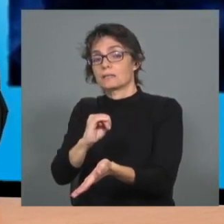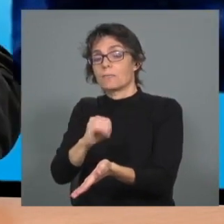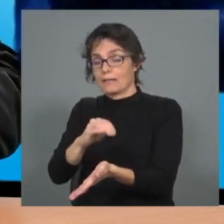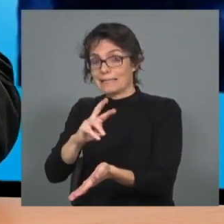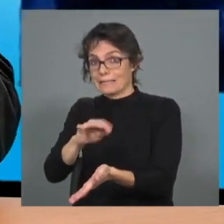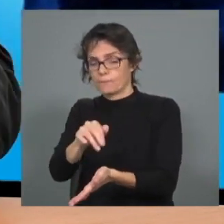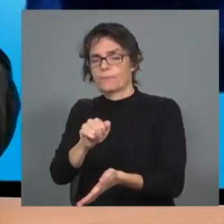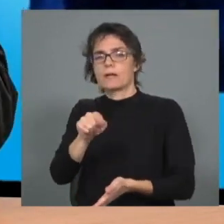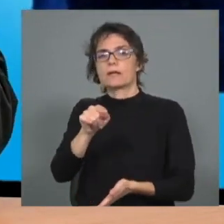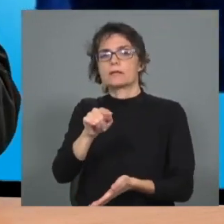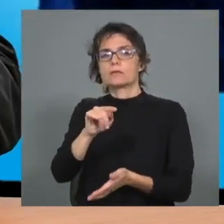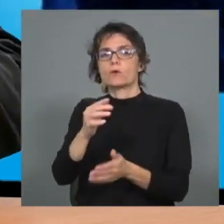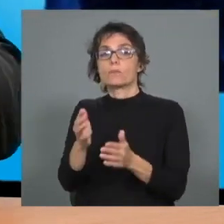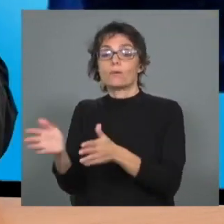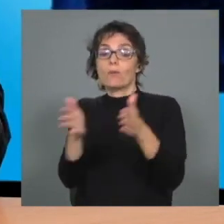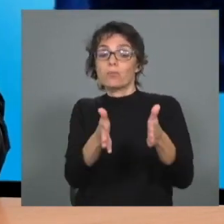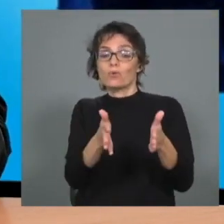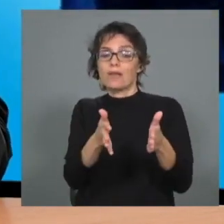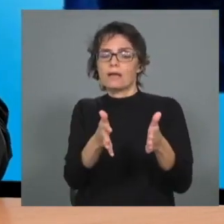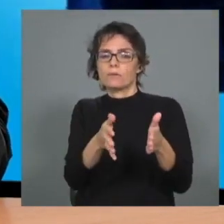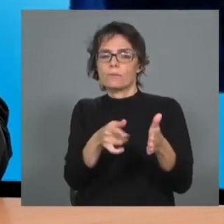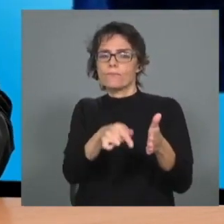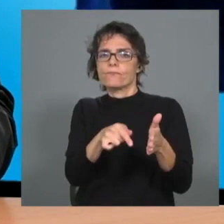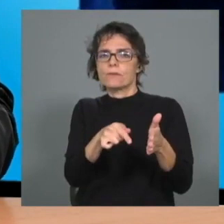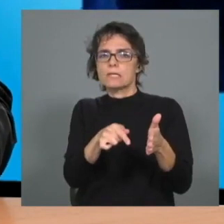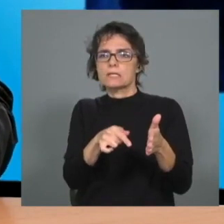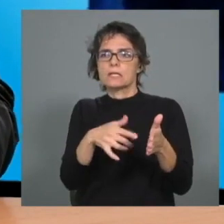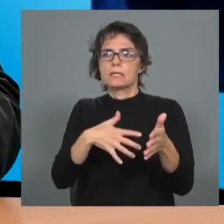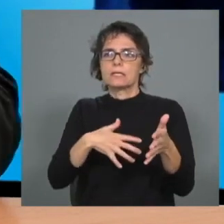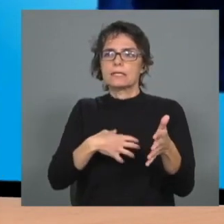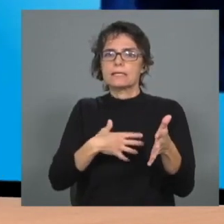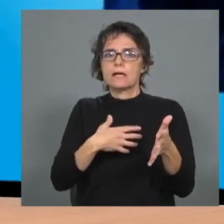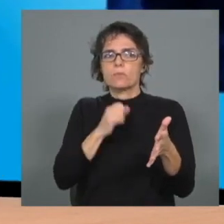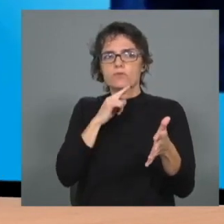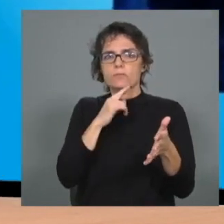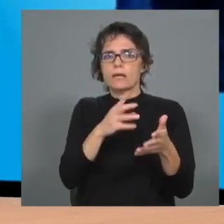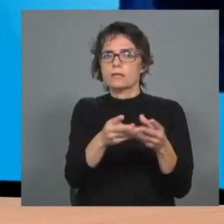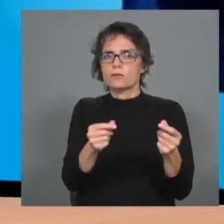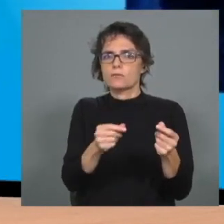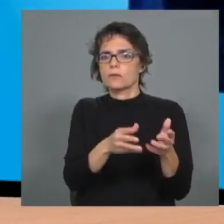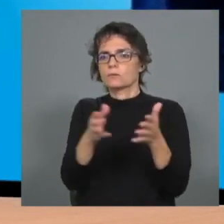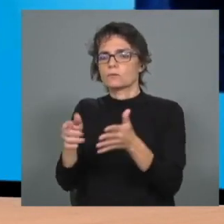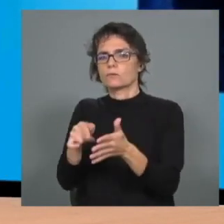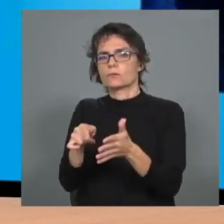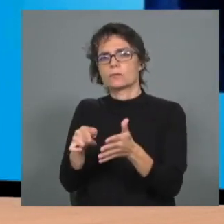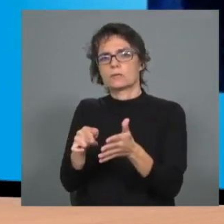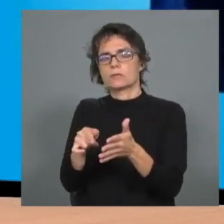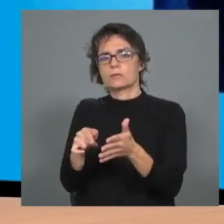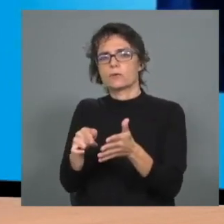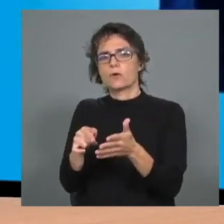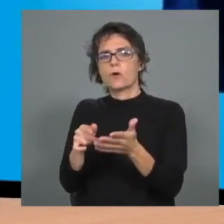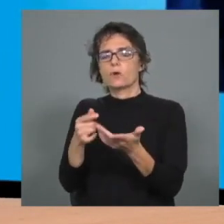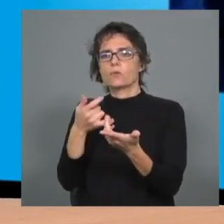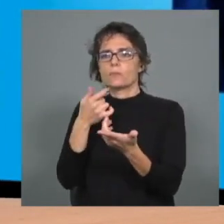a tendência, na medida que as coisas não se resolvem, assumir uma perspectiva marxista de revolução, e o fantasma de caça aos comunistas como se